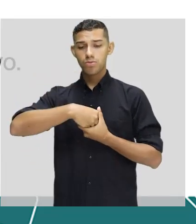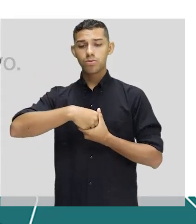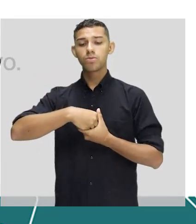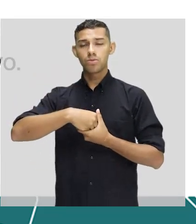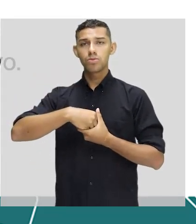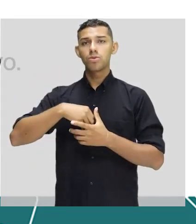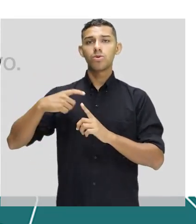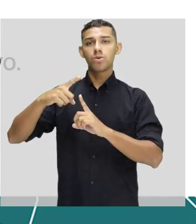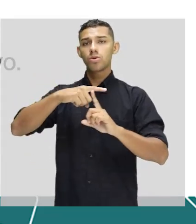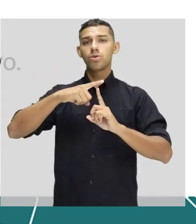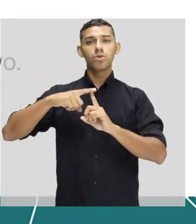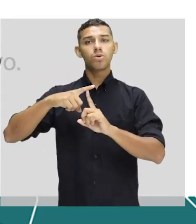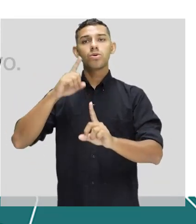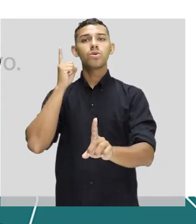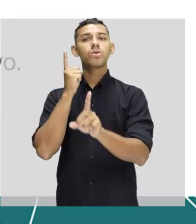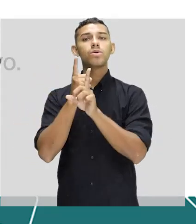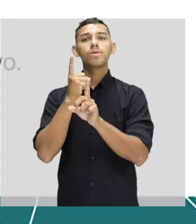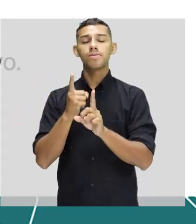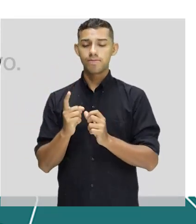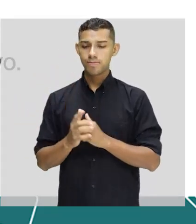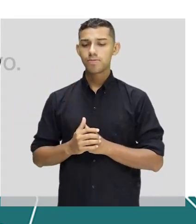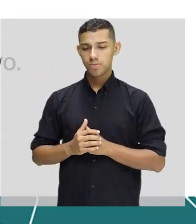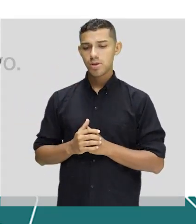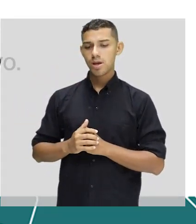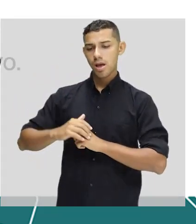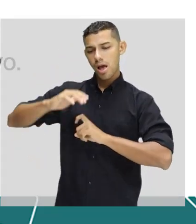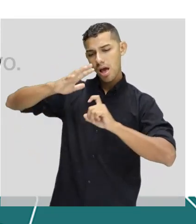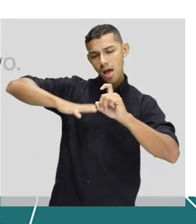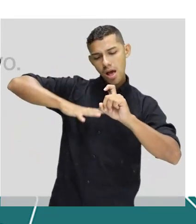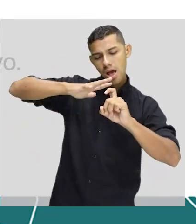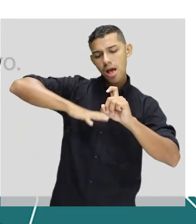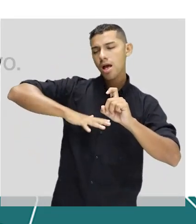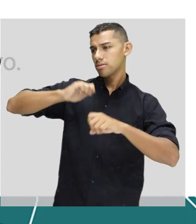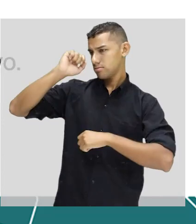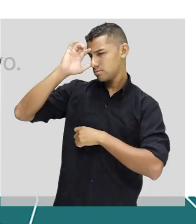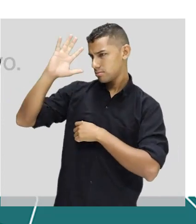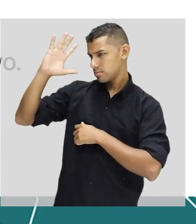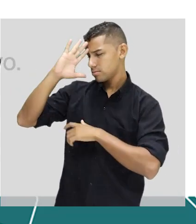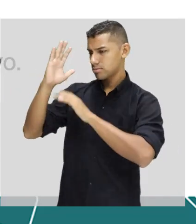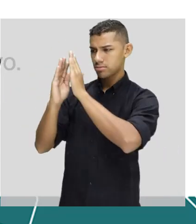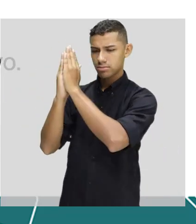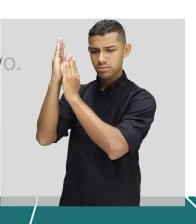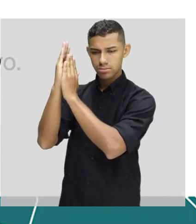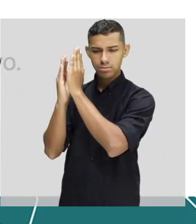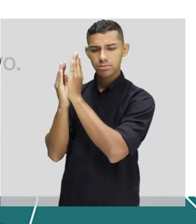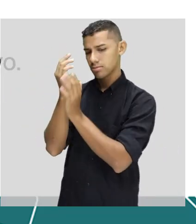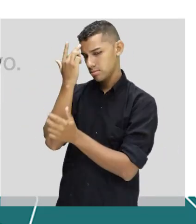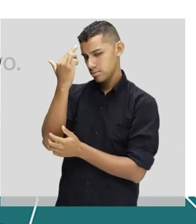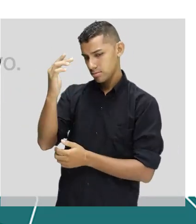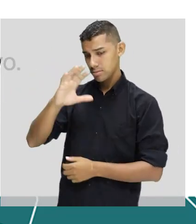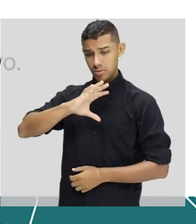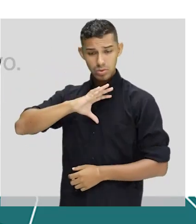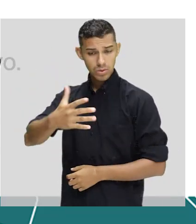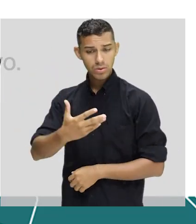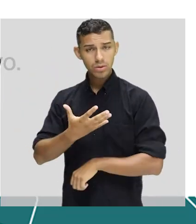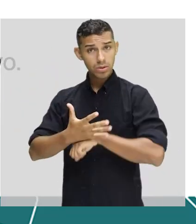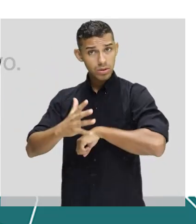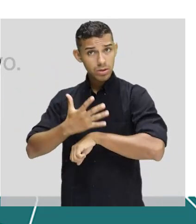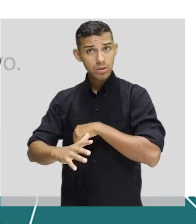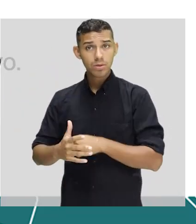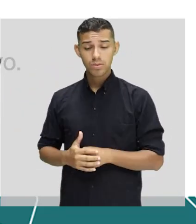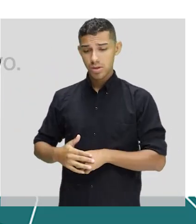tipologia, qual que a gente encontra? A gente encontra lendas, fábulas, contos, narrativas de aventura,